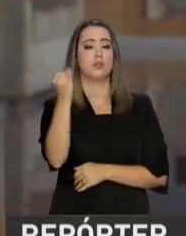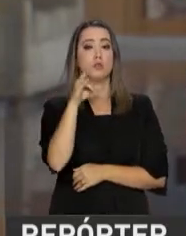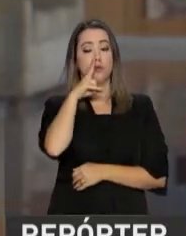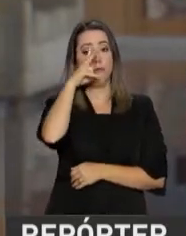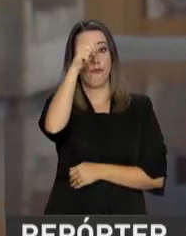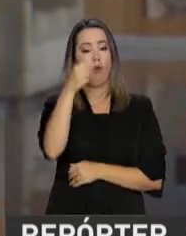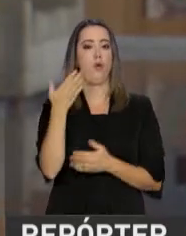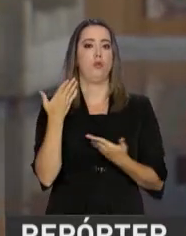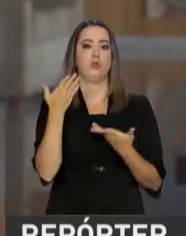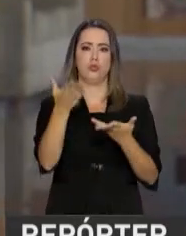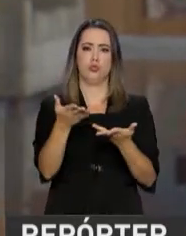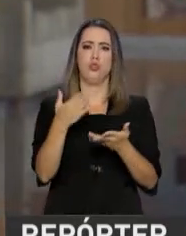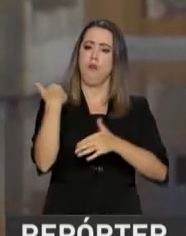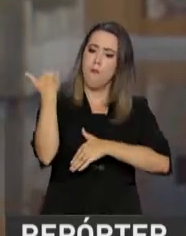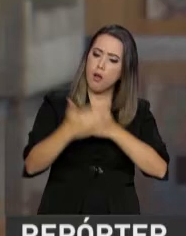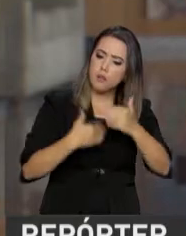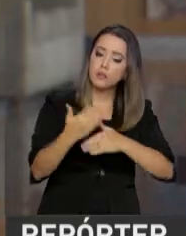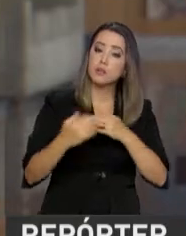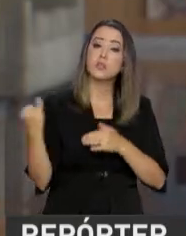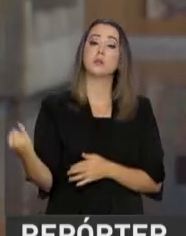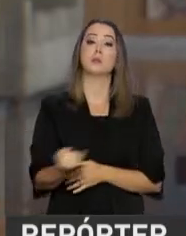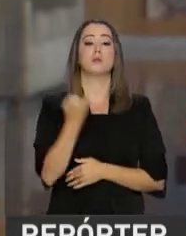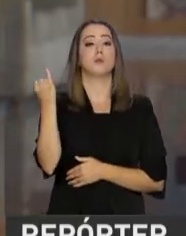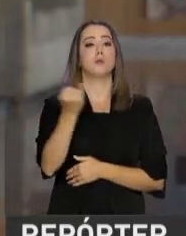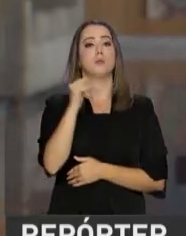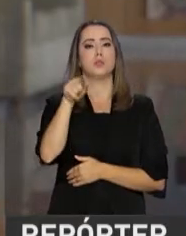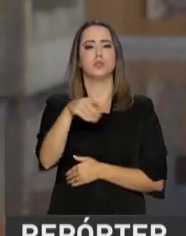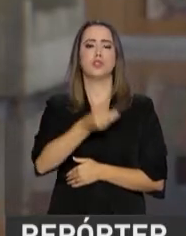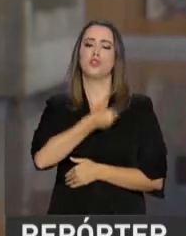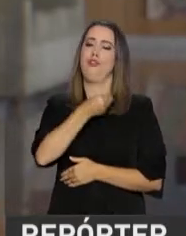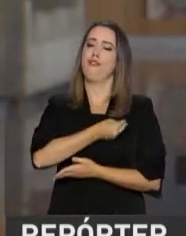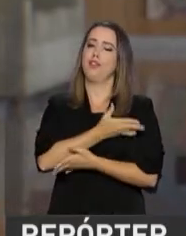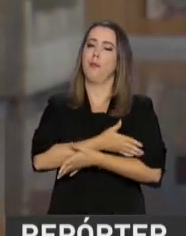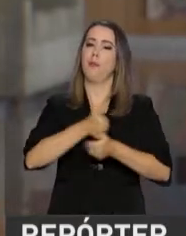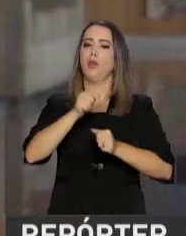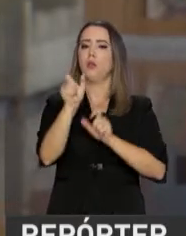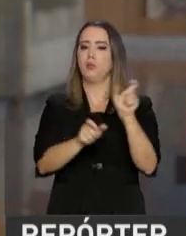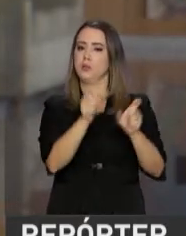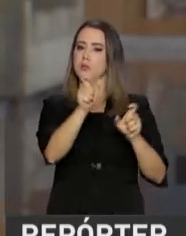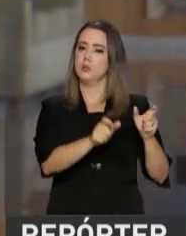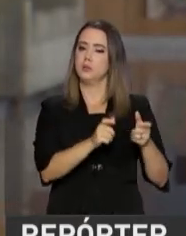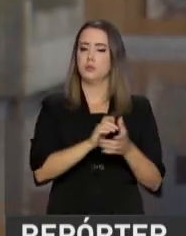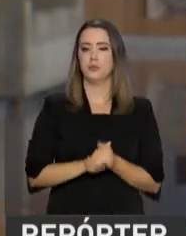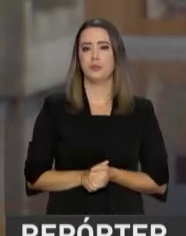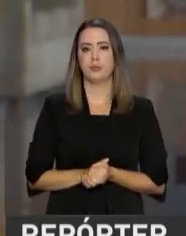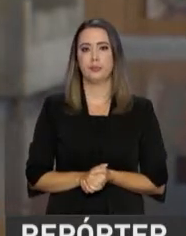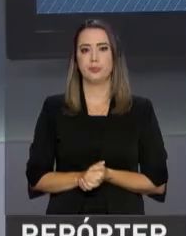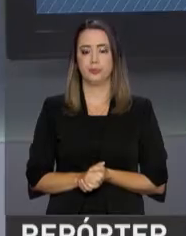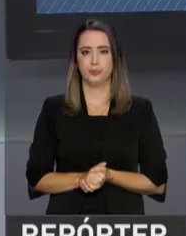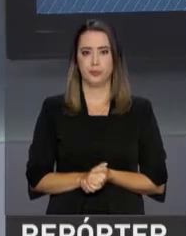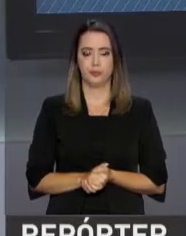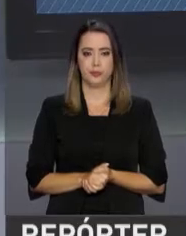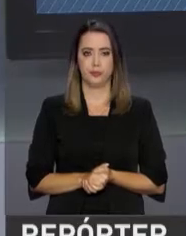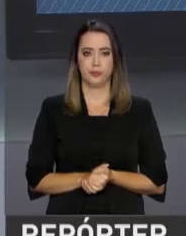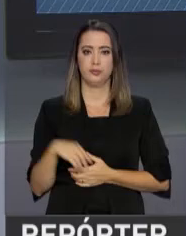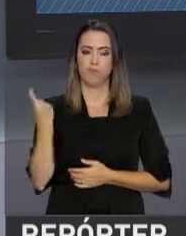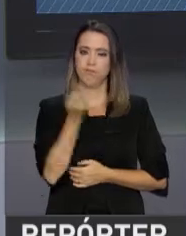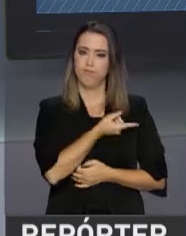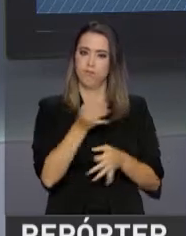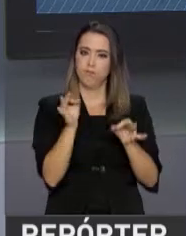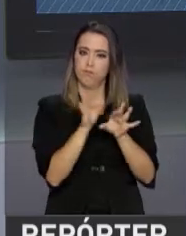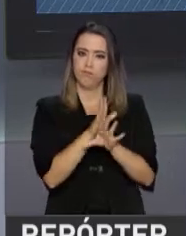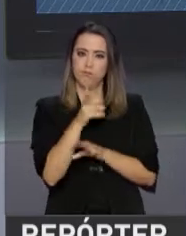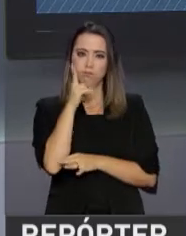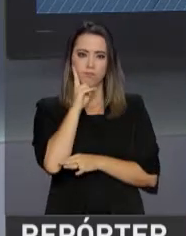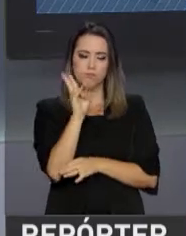é um avanço significativo na melhoria da qualidade de vida da população brasileira nós ficamos